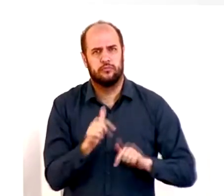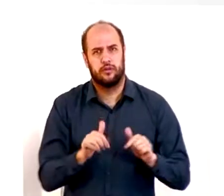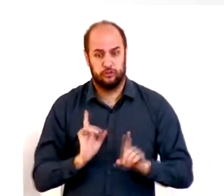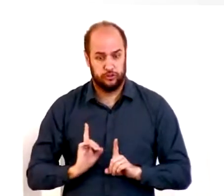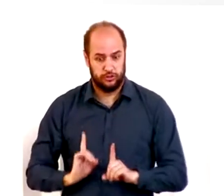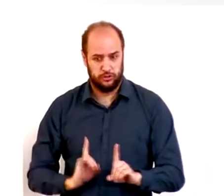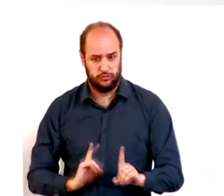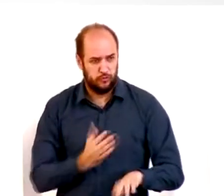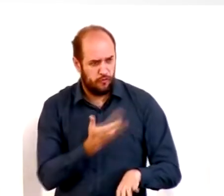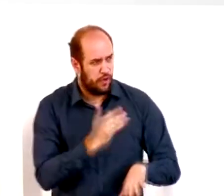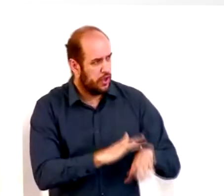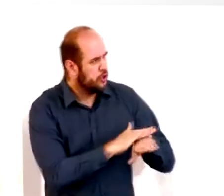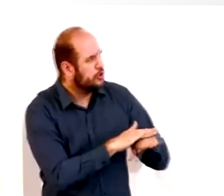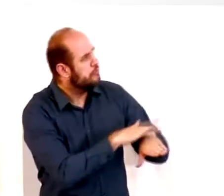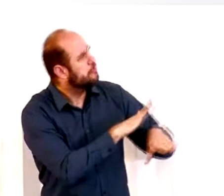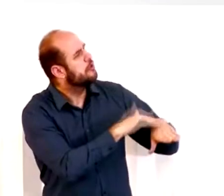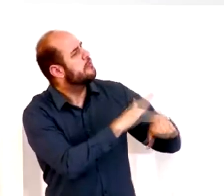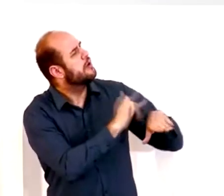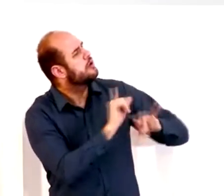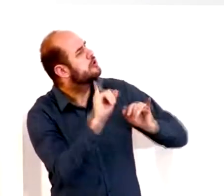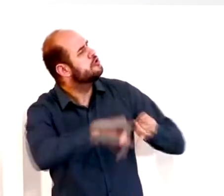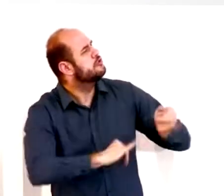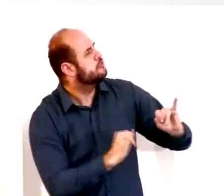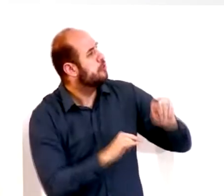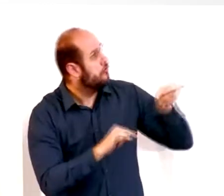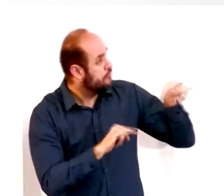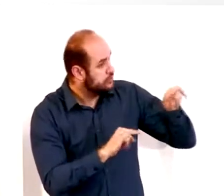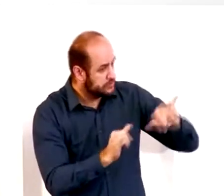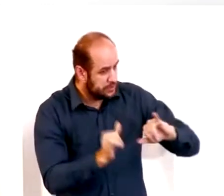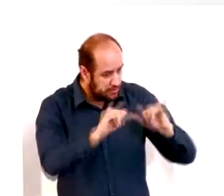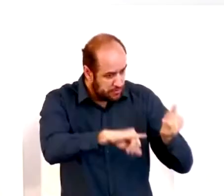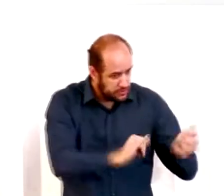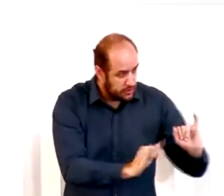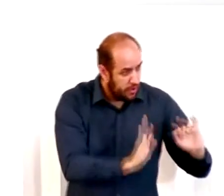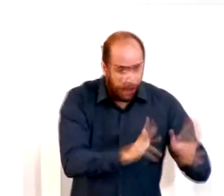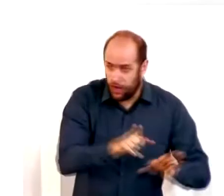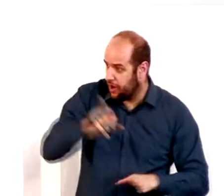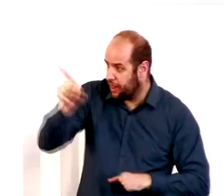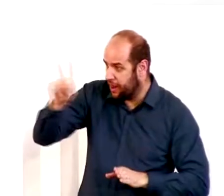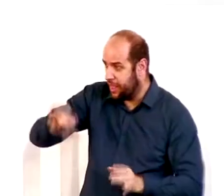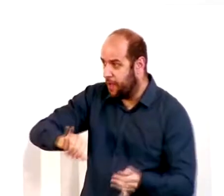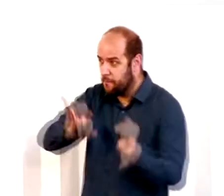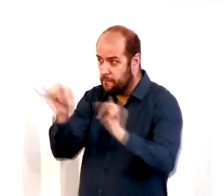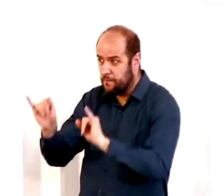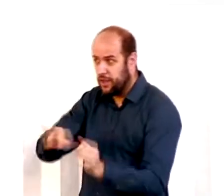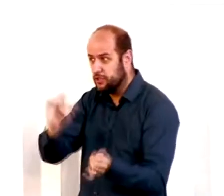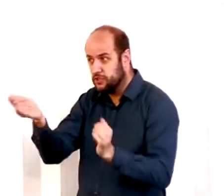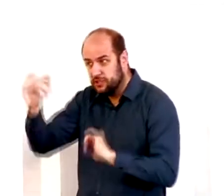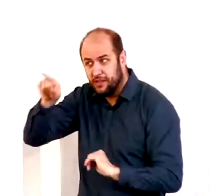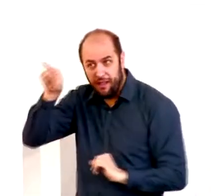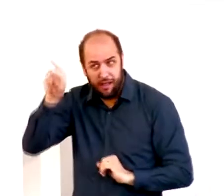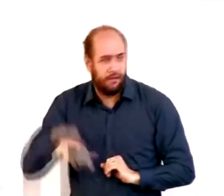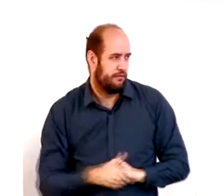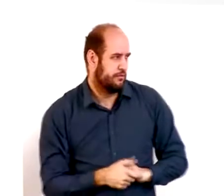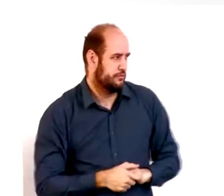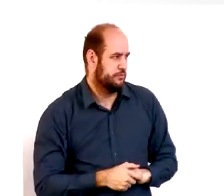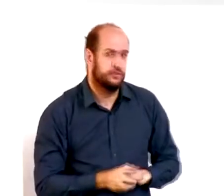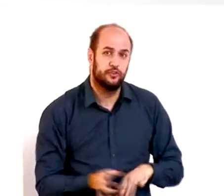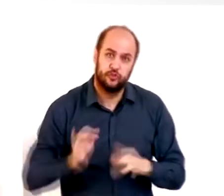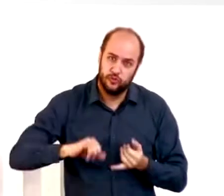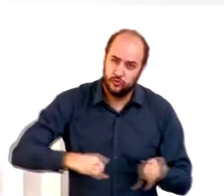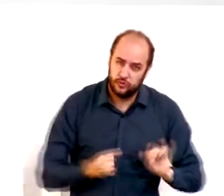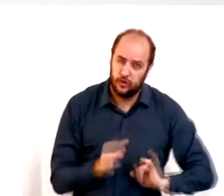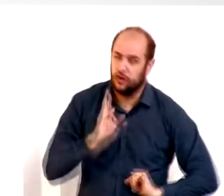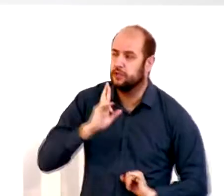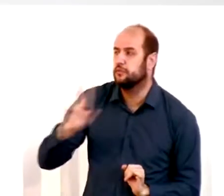ele e falam, João, aquele que você batizou agora está batizando mais pessoas até do que você. João